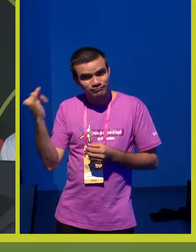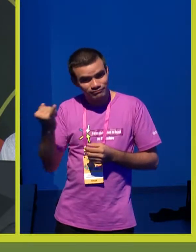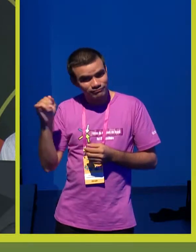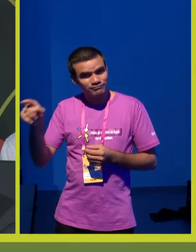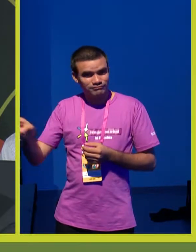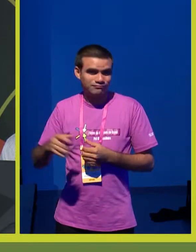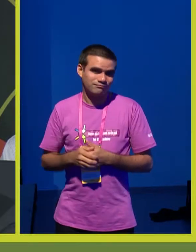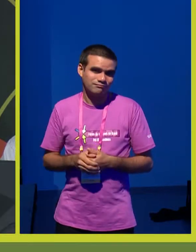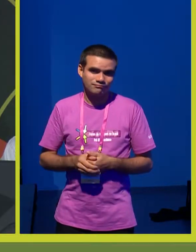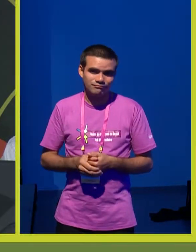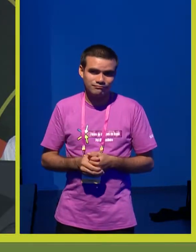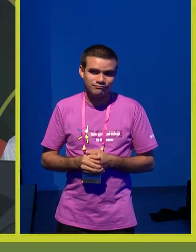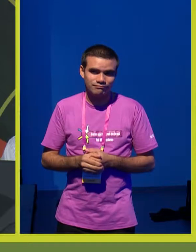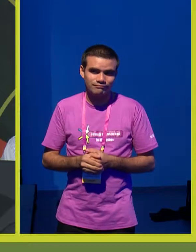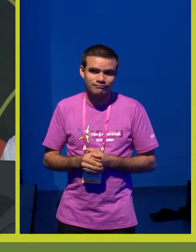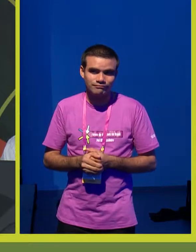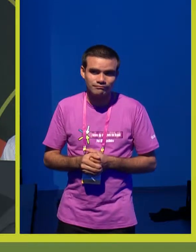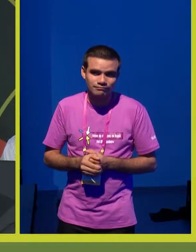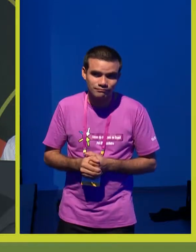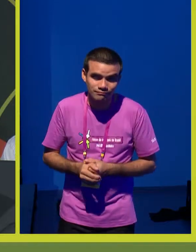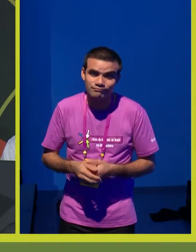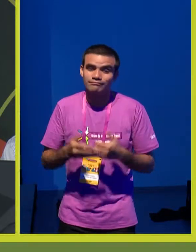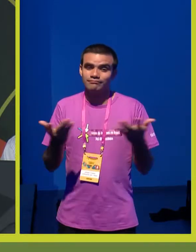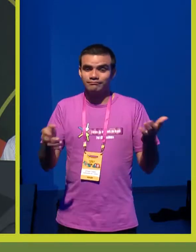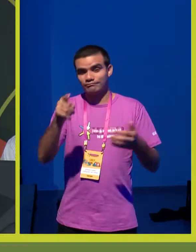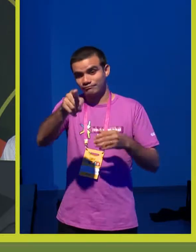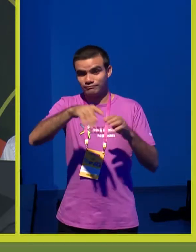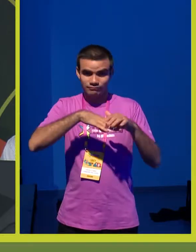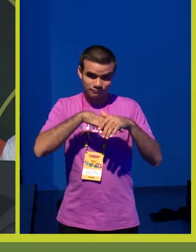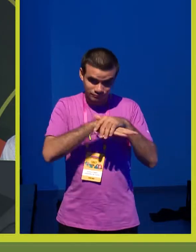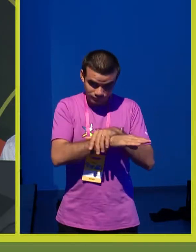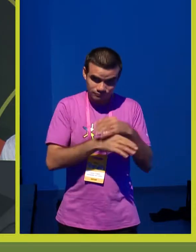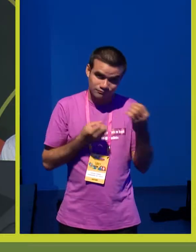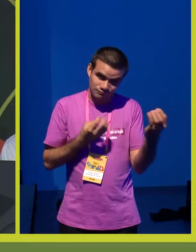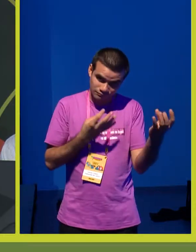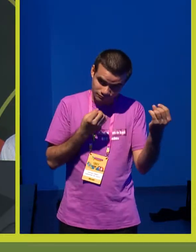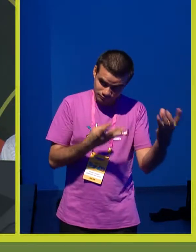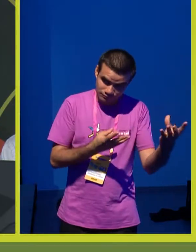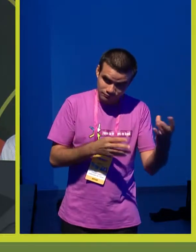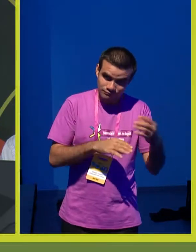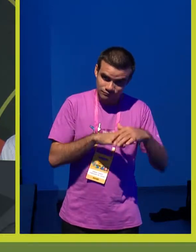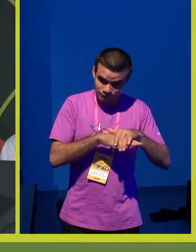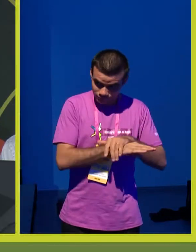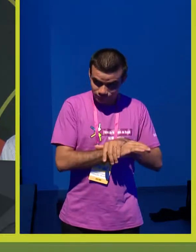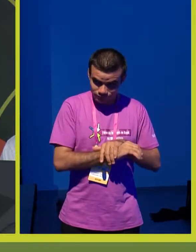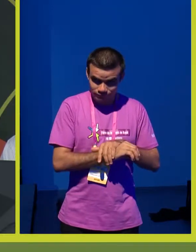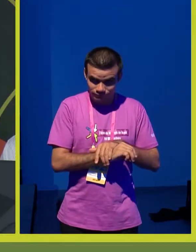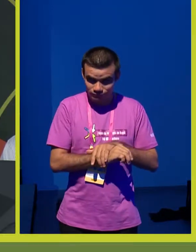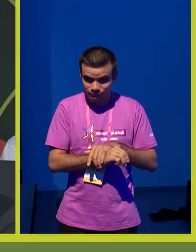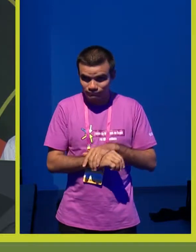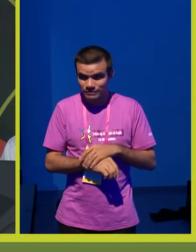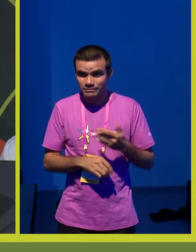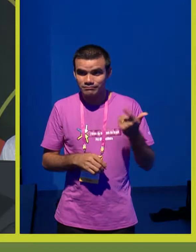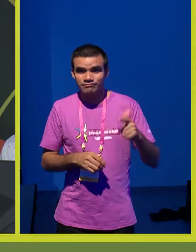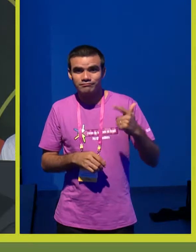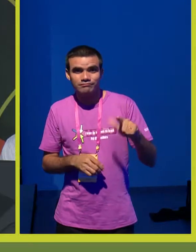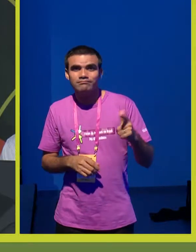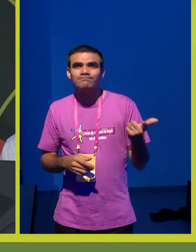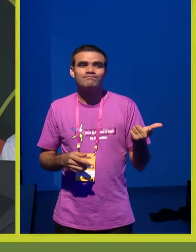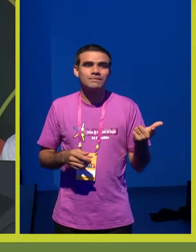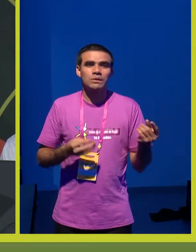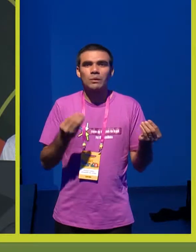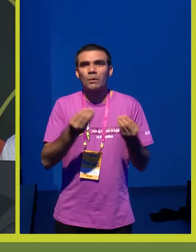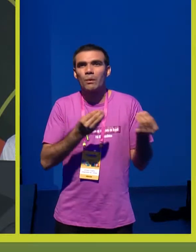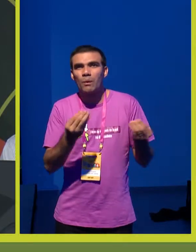indivíduo e você guardando as informações dessa maneira que você não tem referências